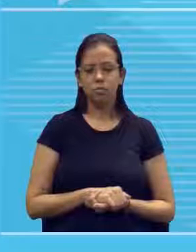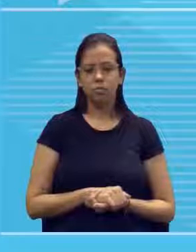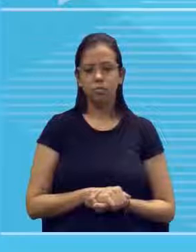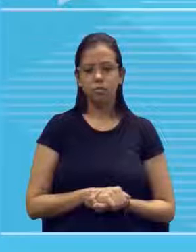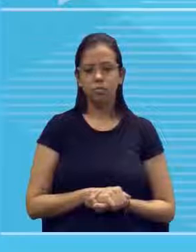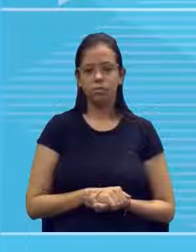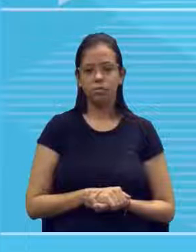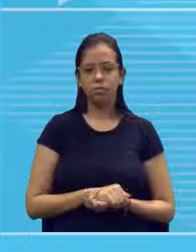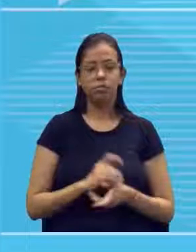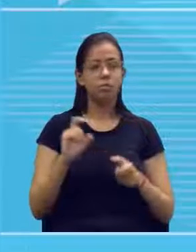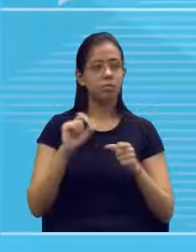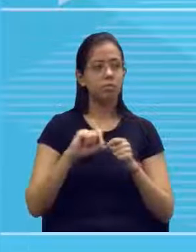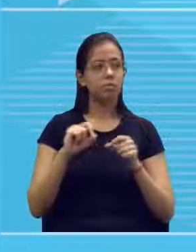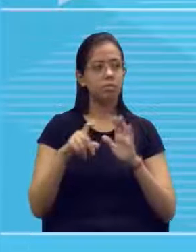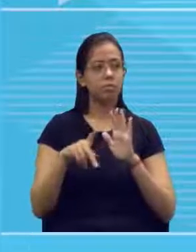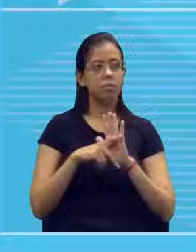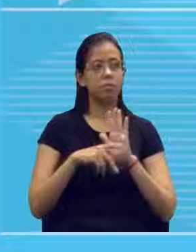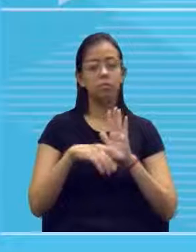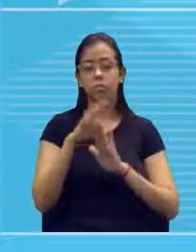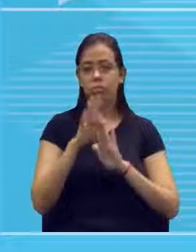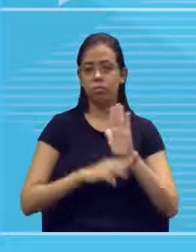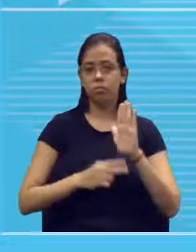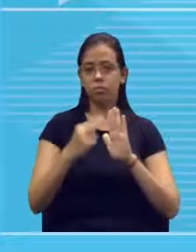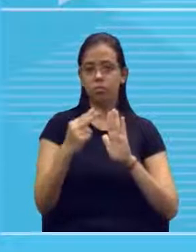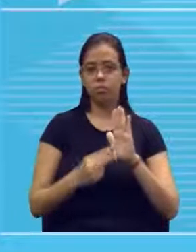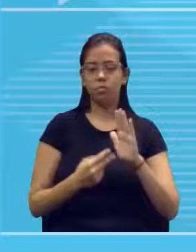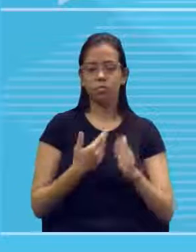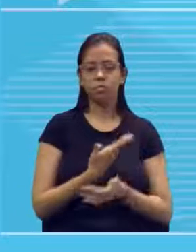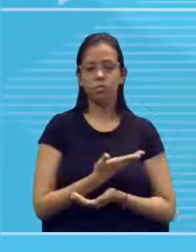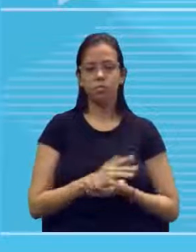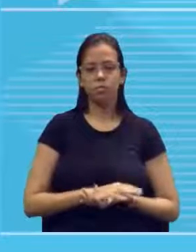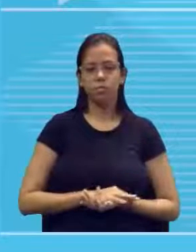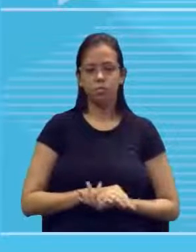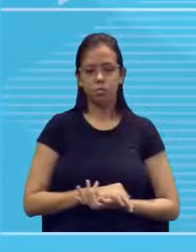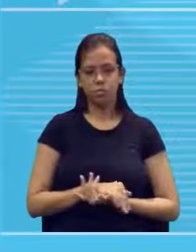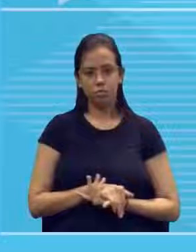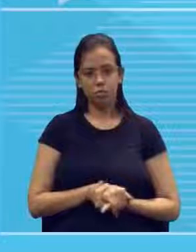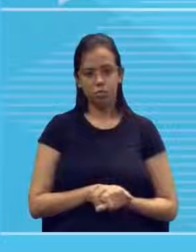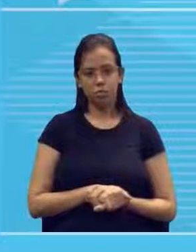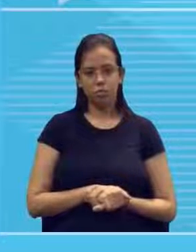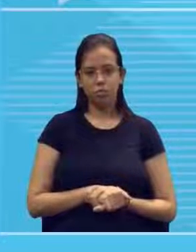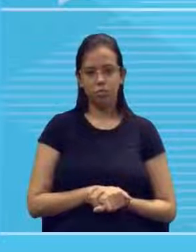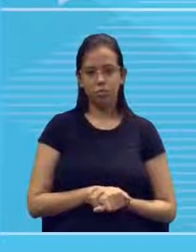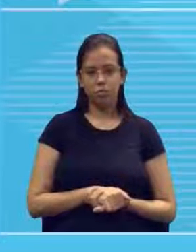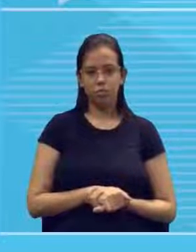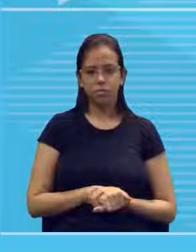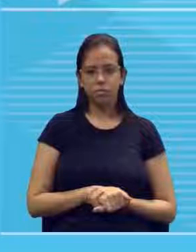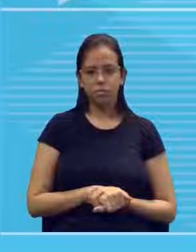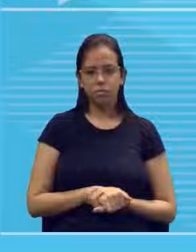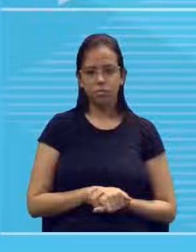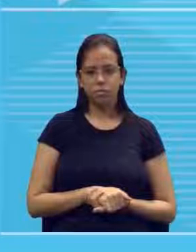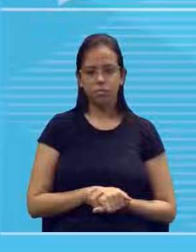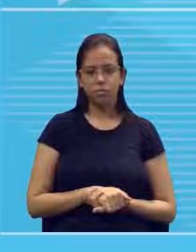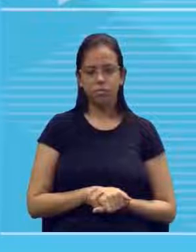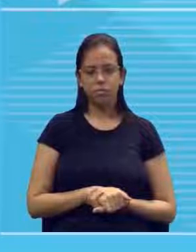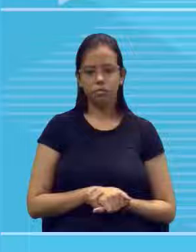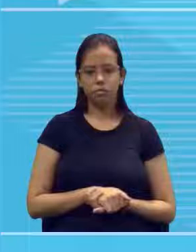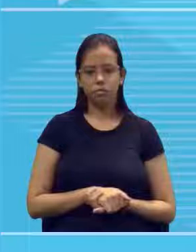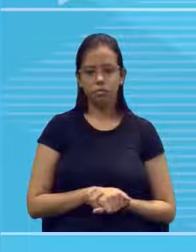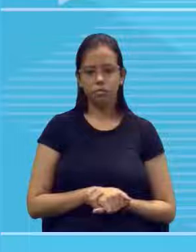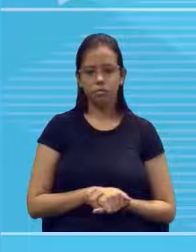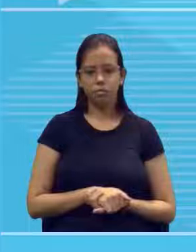elas são feitas dela dessas aqui ó save Us o cism lá certa